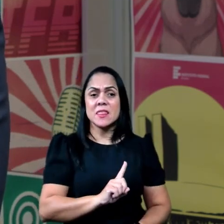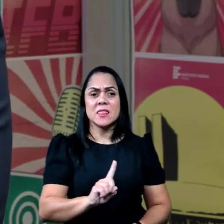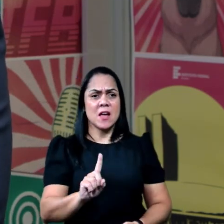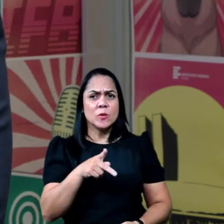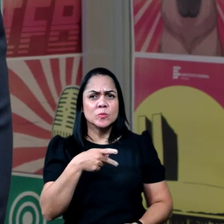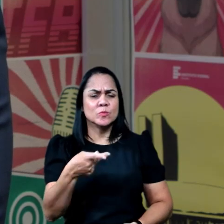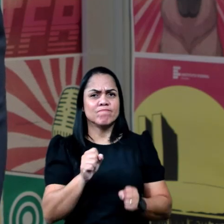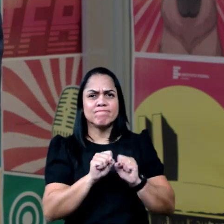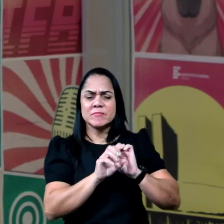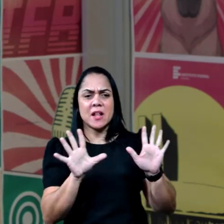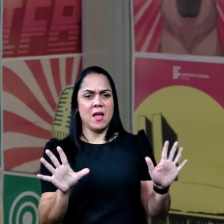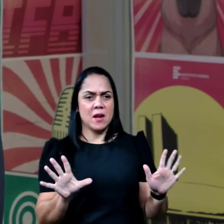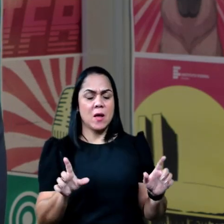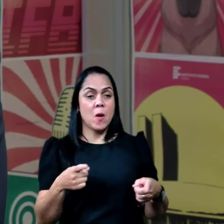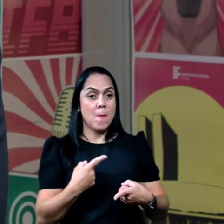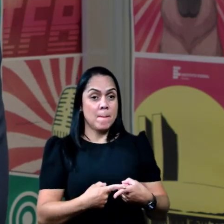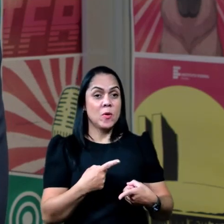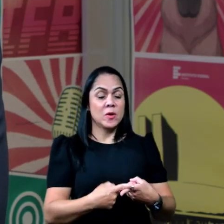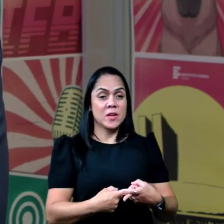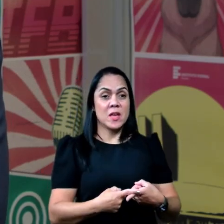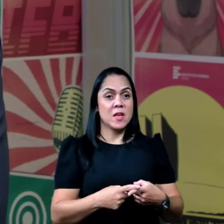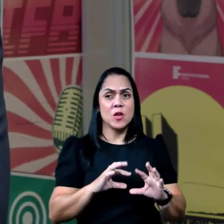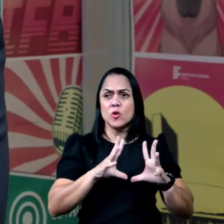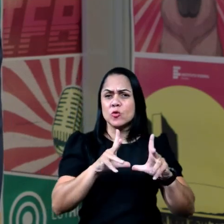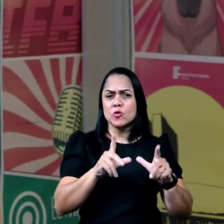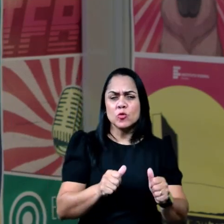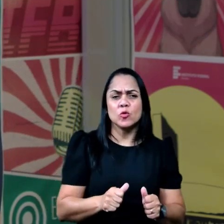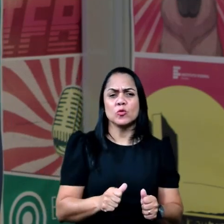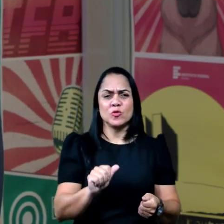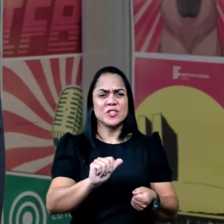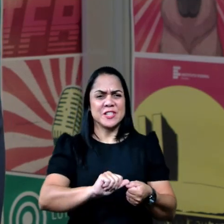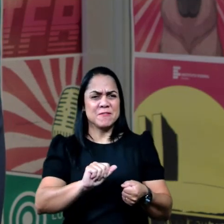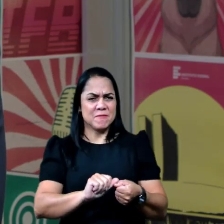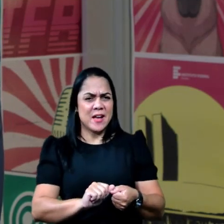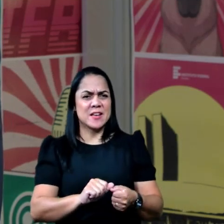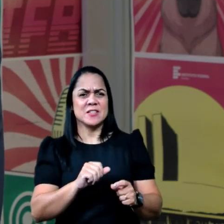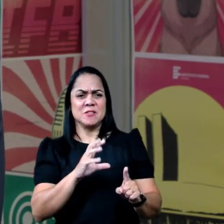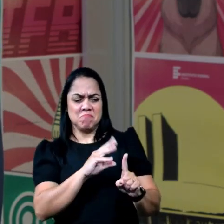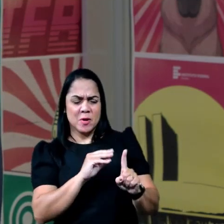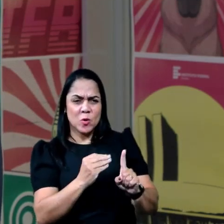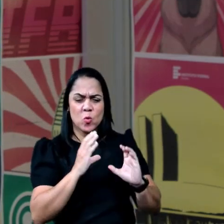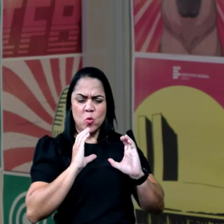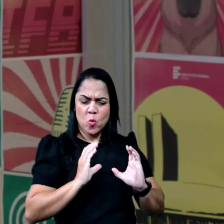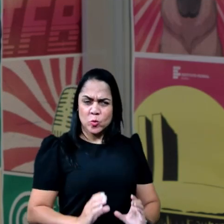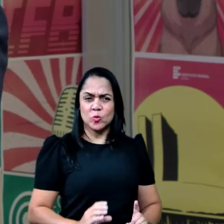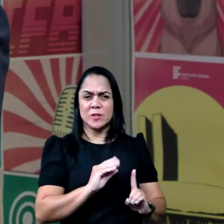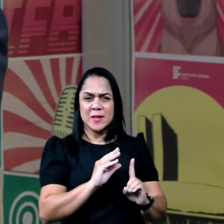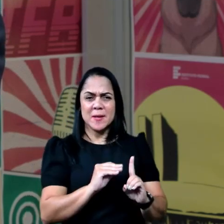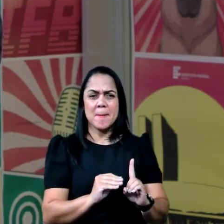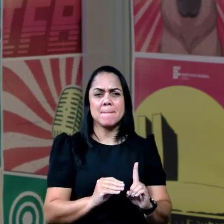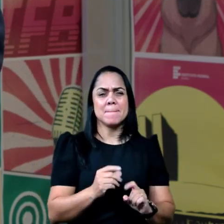forma clara. Porque todo mundo que pratica uma conduta consegue perceber se ela é consentida ou se ela